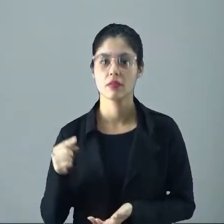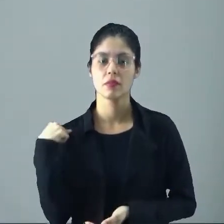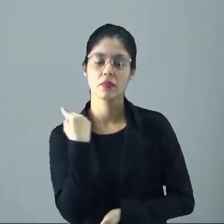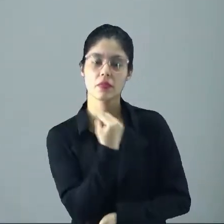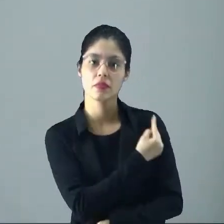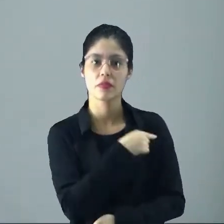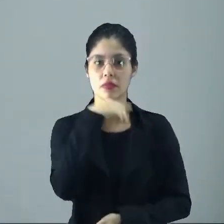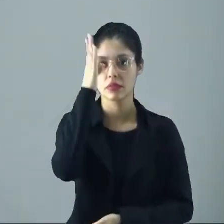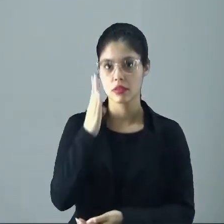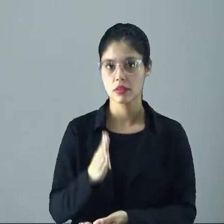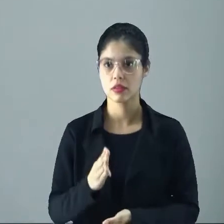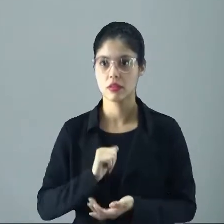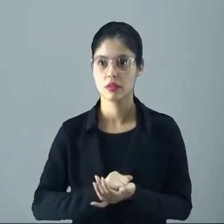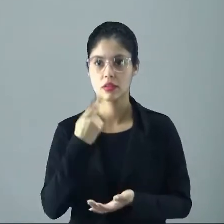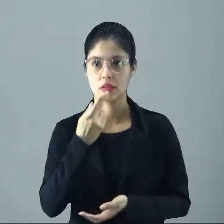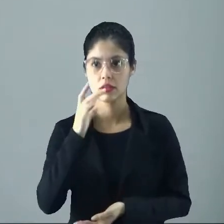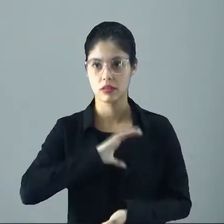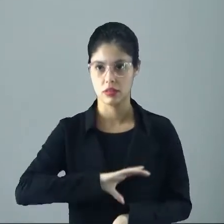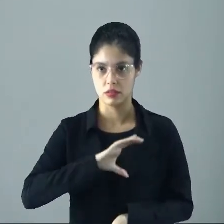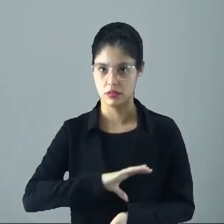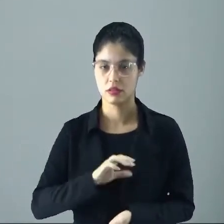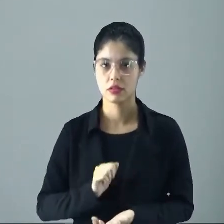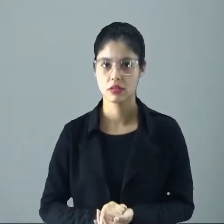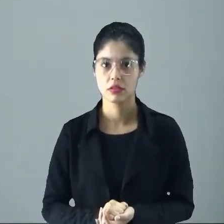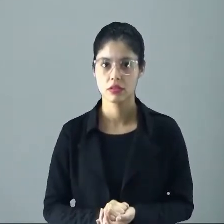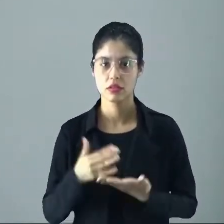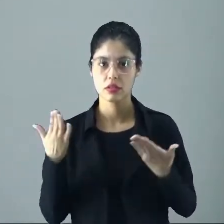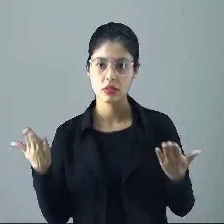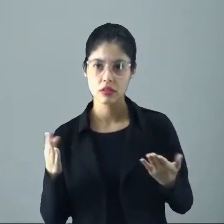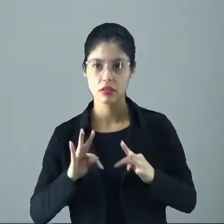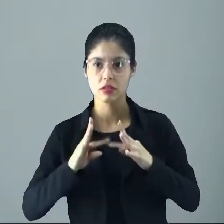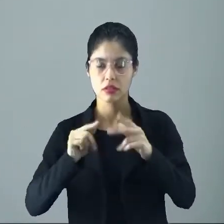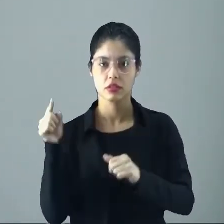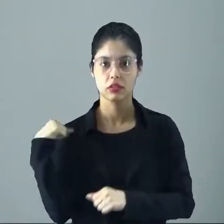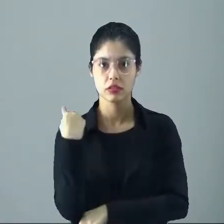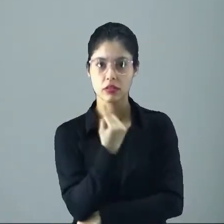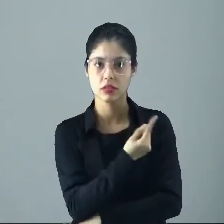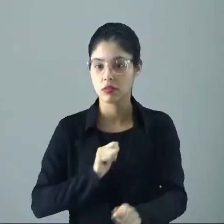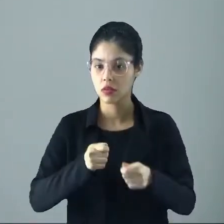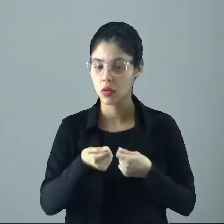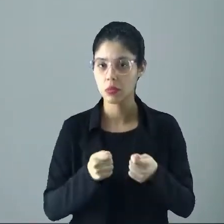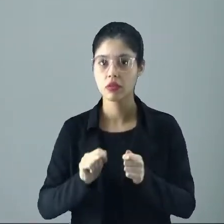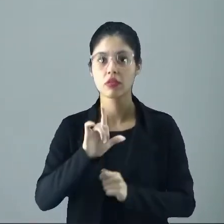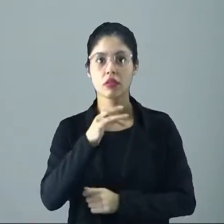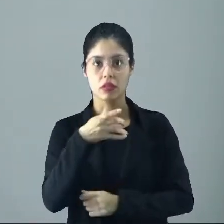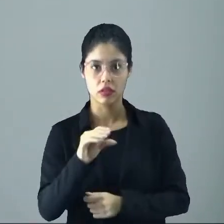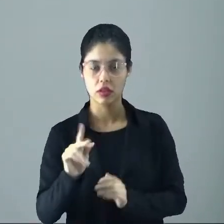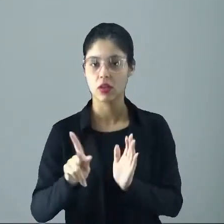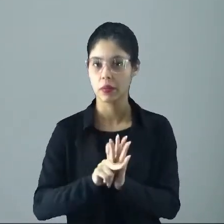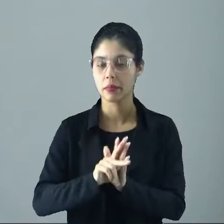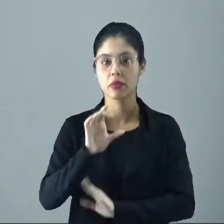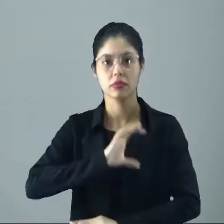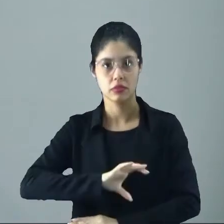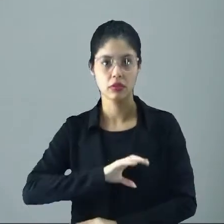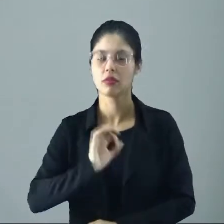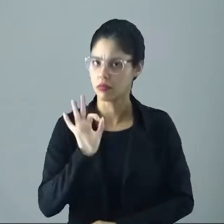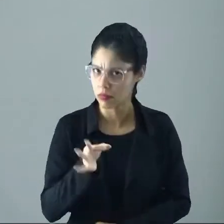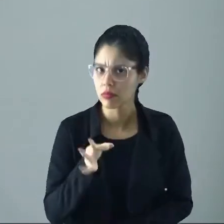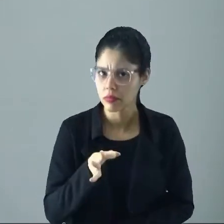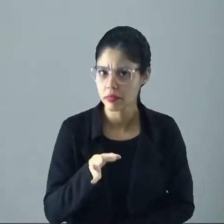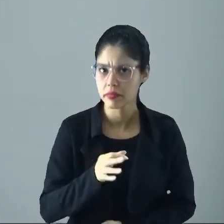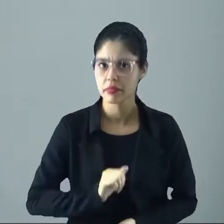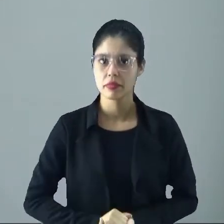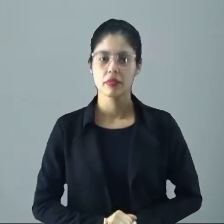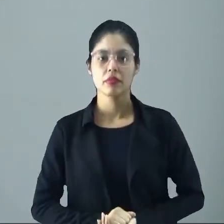Nós somos brasileiros, falamos português, e então nós temos domínio lexical da língua portuguesa, não